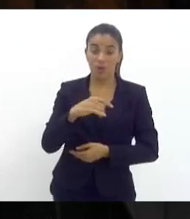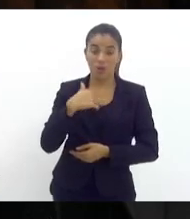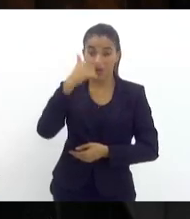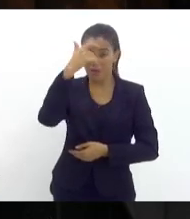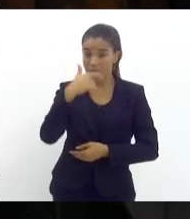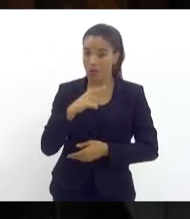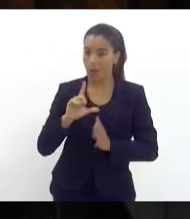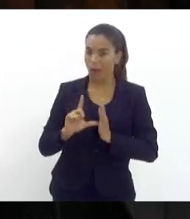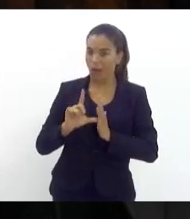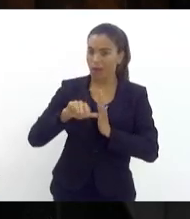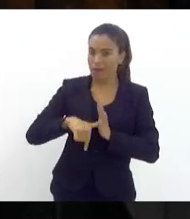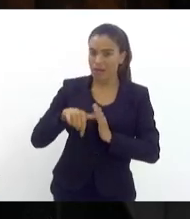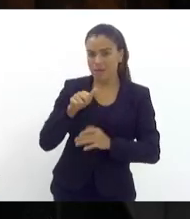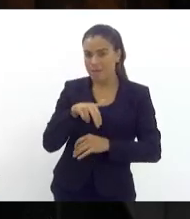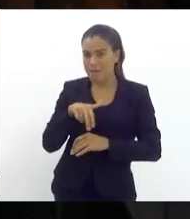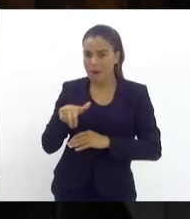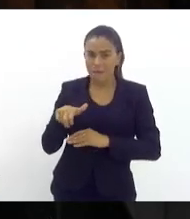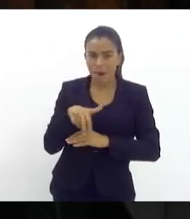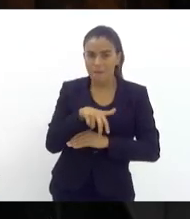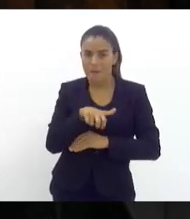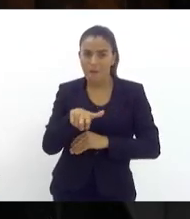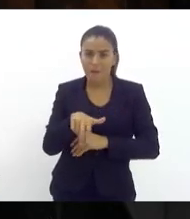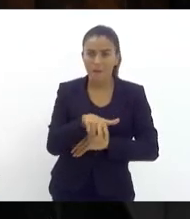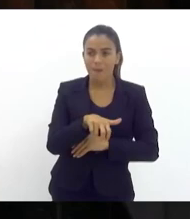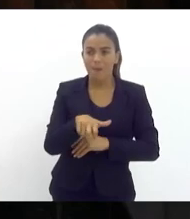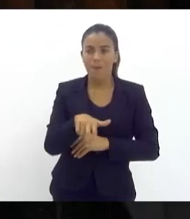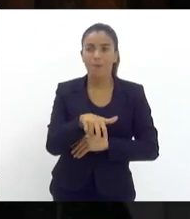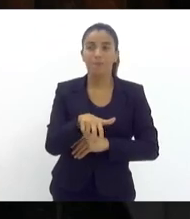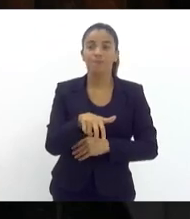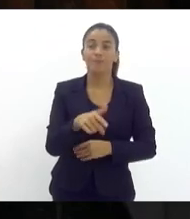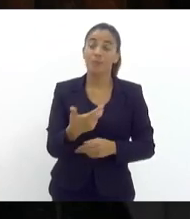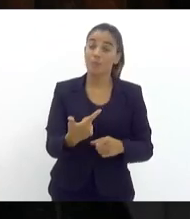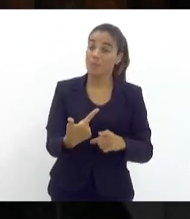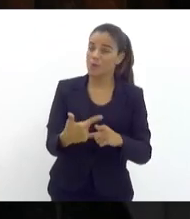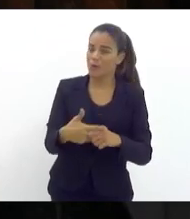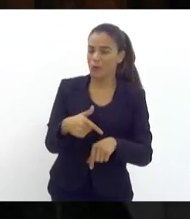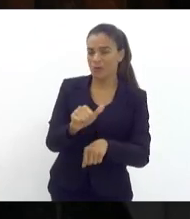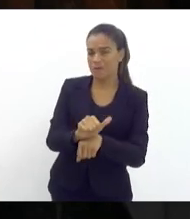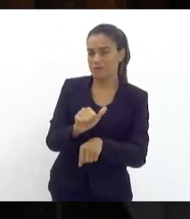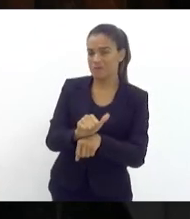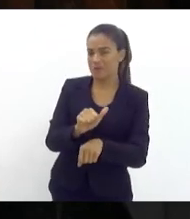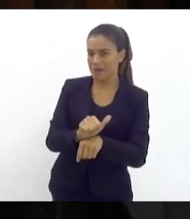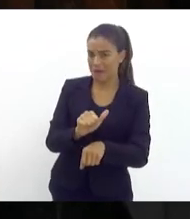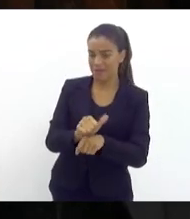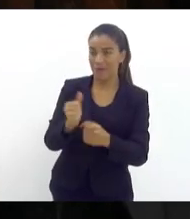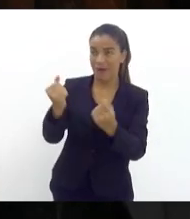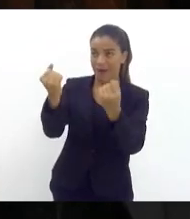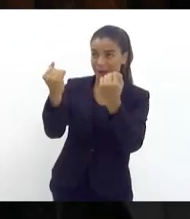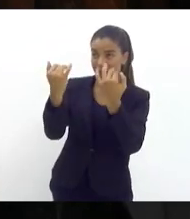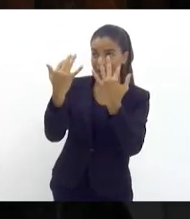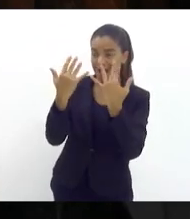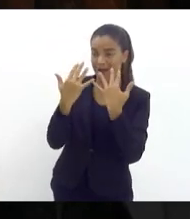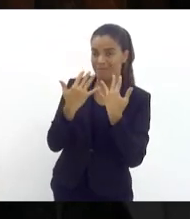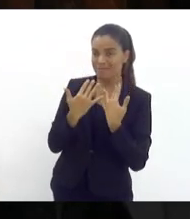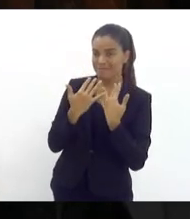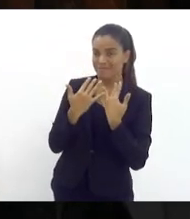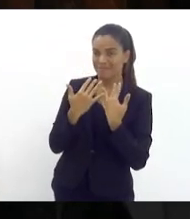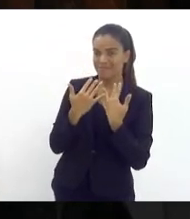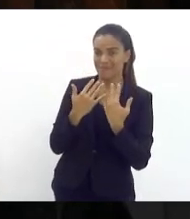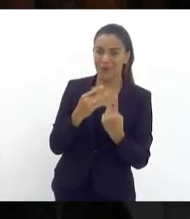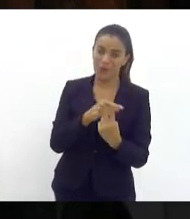para ver aqui por púlpito porque que iria ser abençoado pelo Macedo e pelo